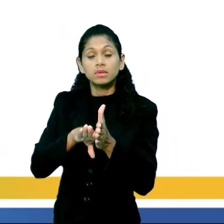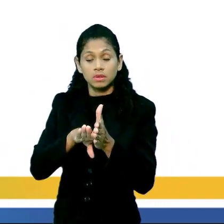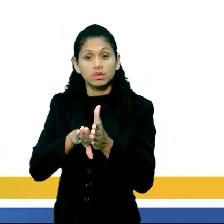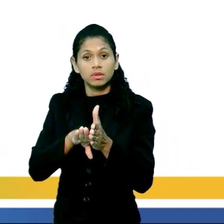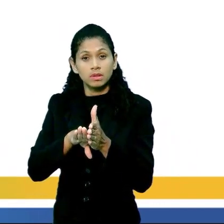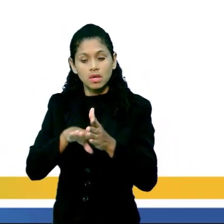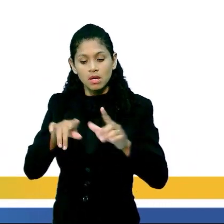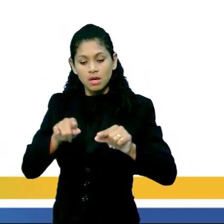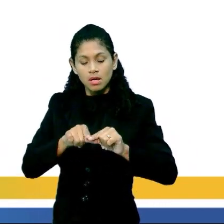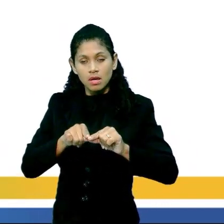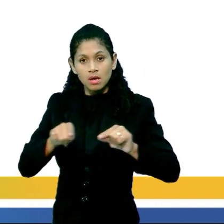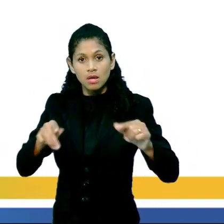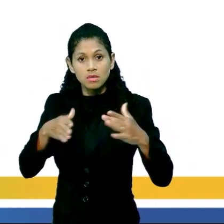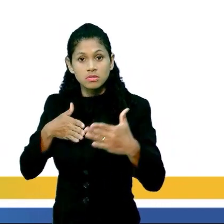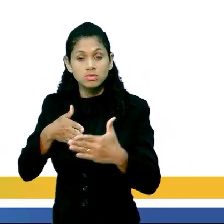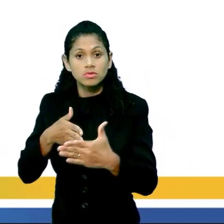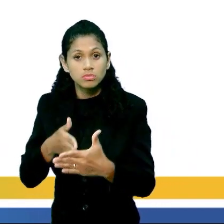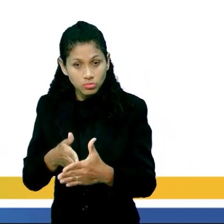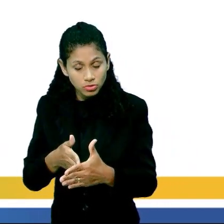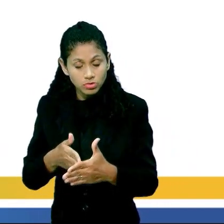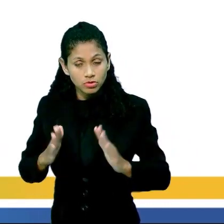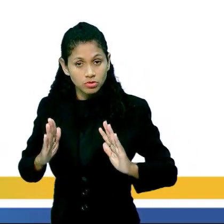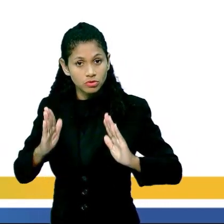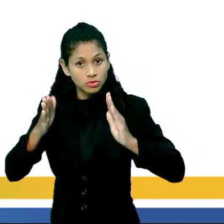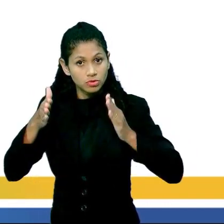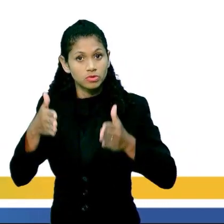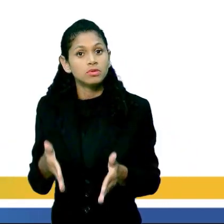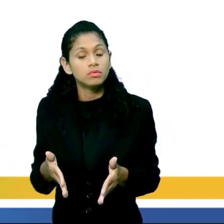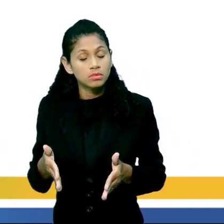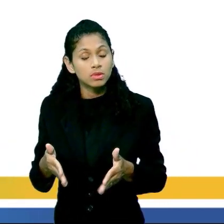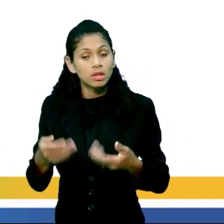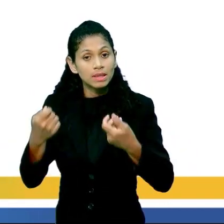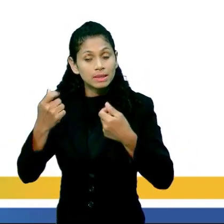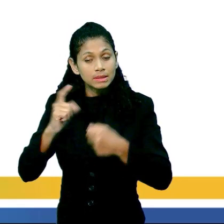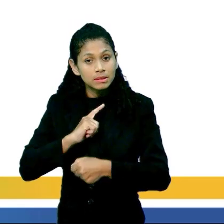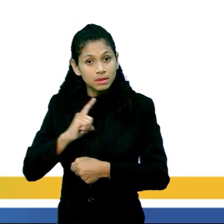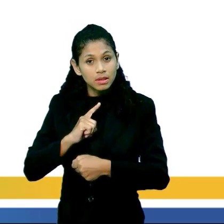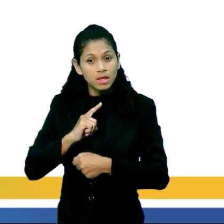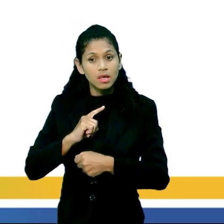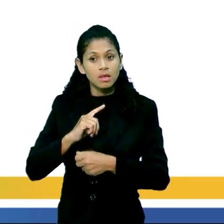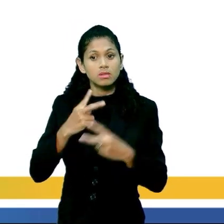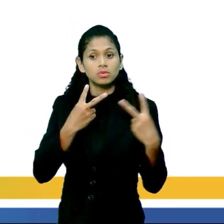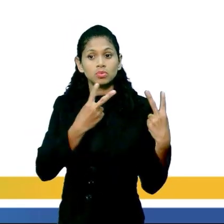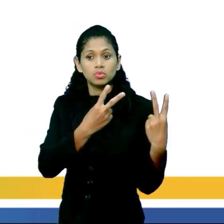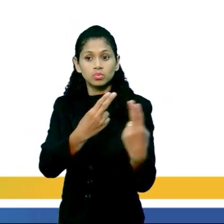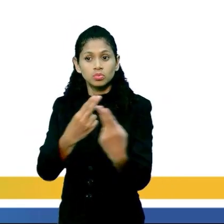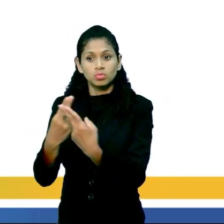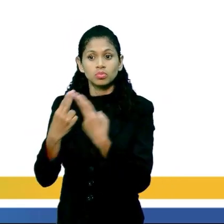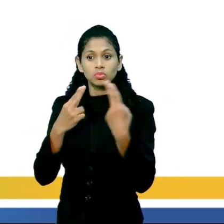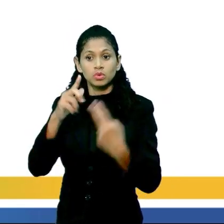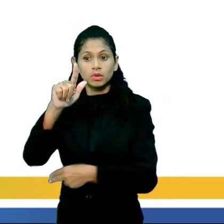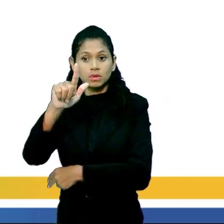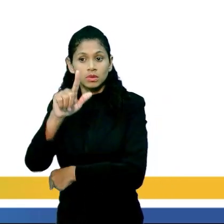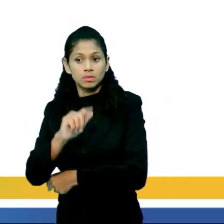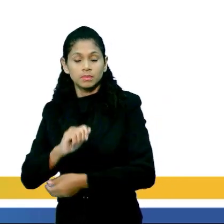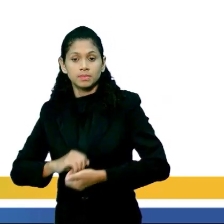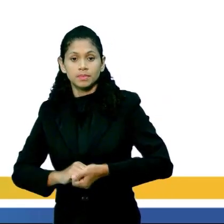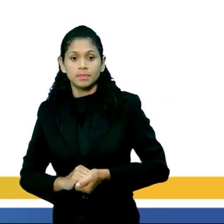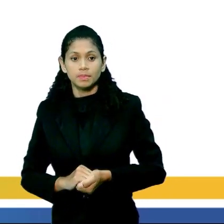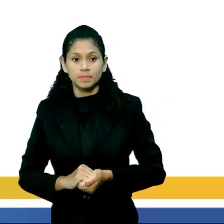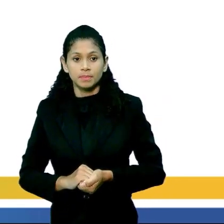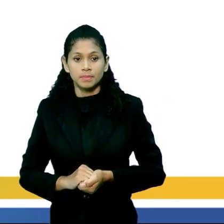comprimento I nas duas pistas e são tangentes aos trechos